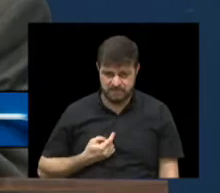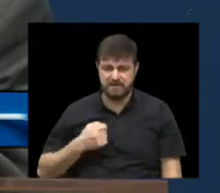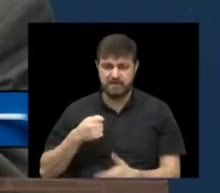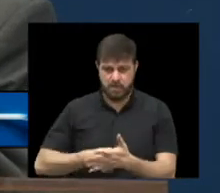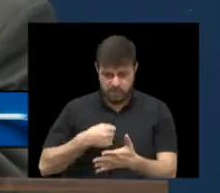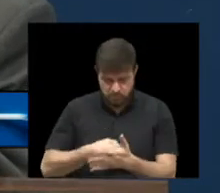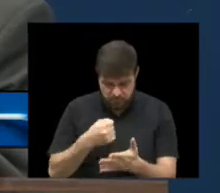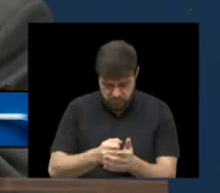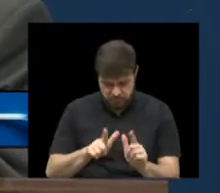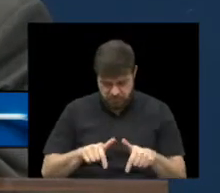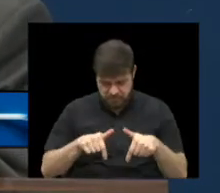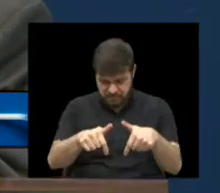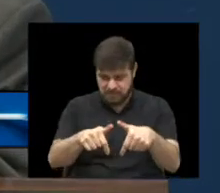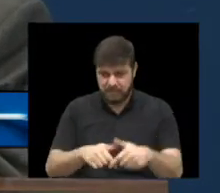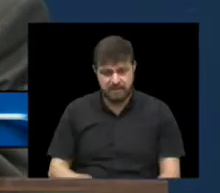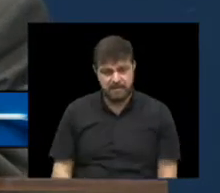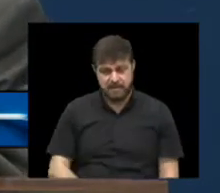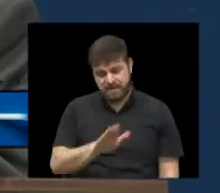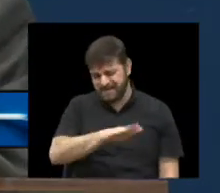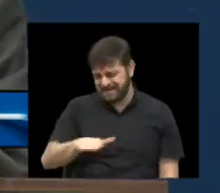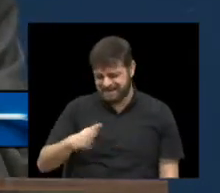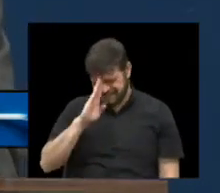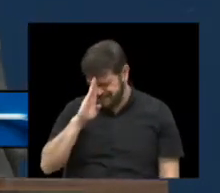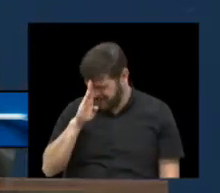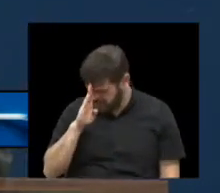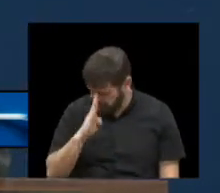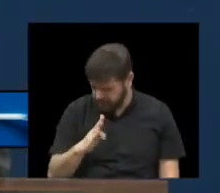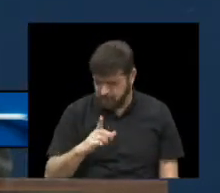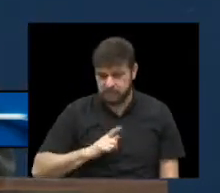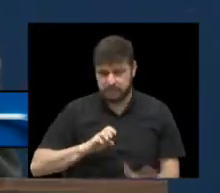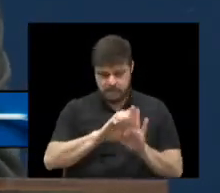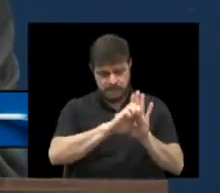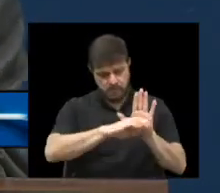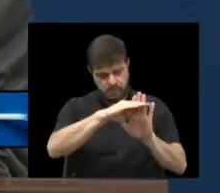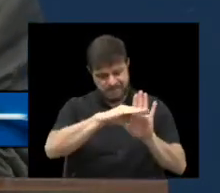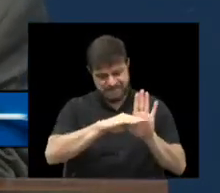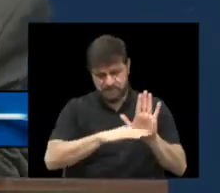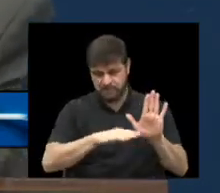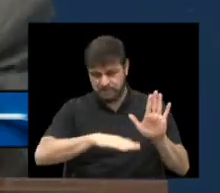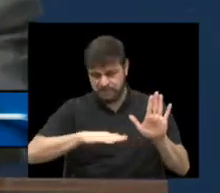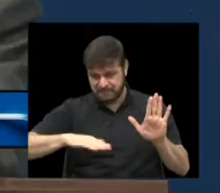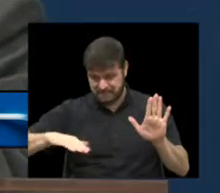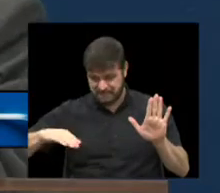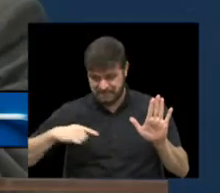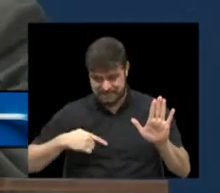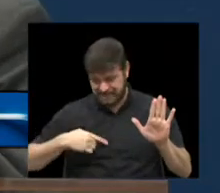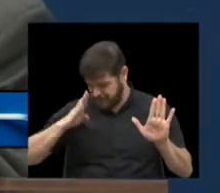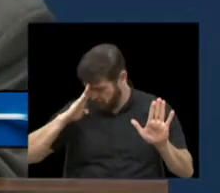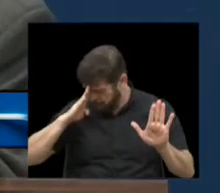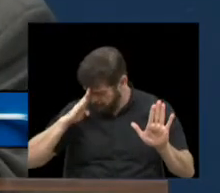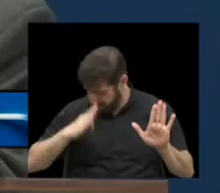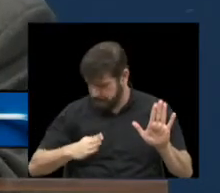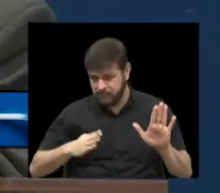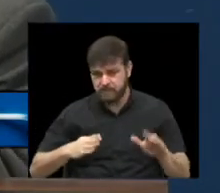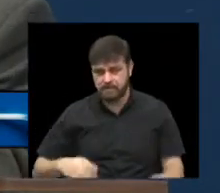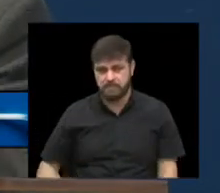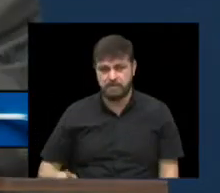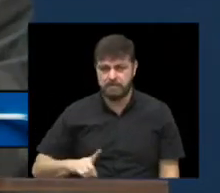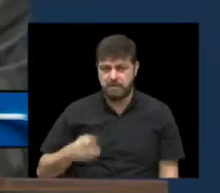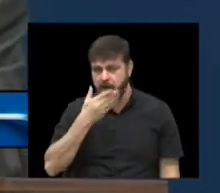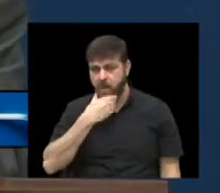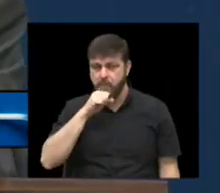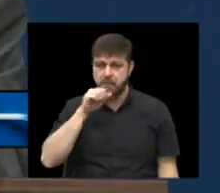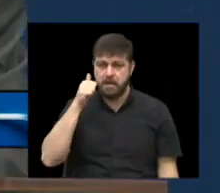lutando, criança é prioridade, o ECA, Estatuto da Criança, diz que a prioridade é da criança e não é do pai ou da